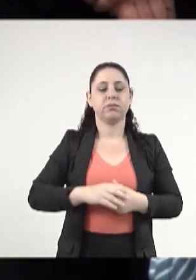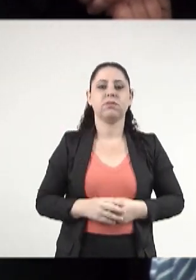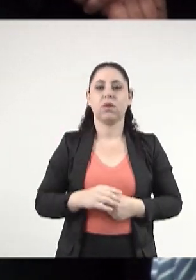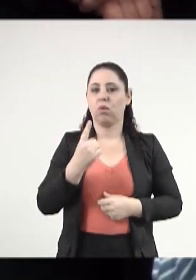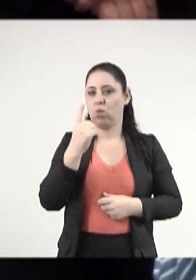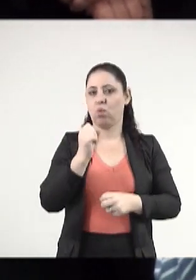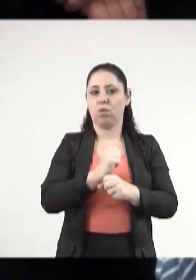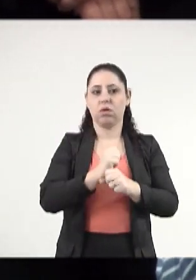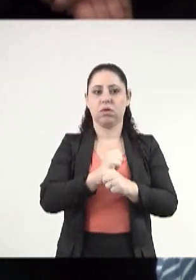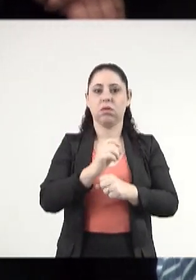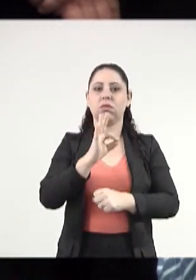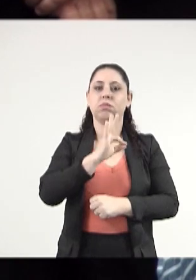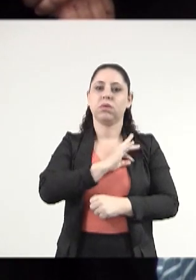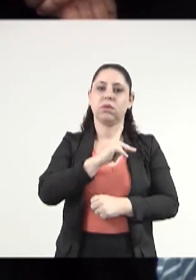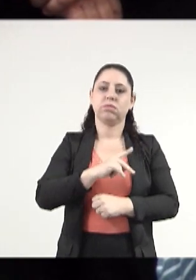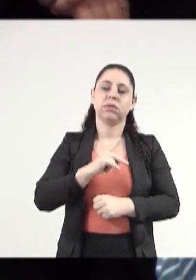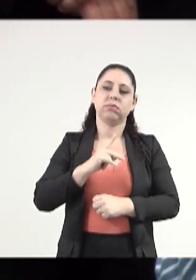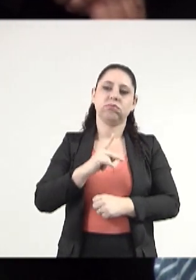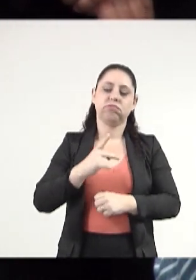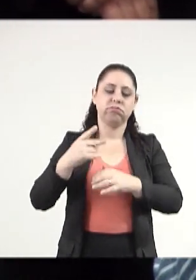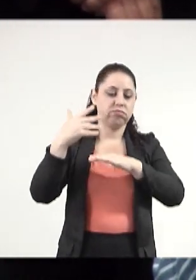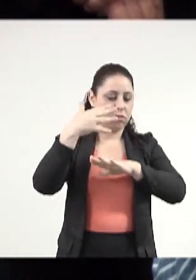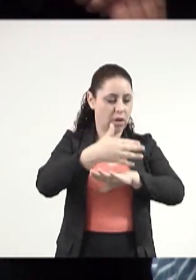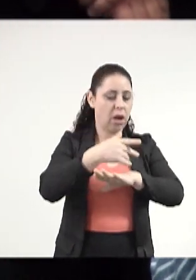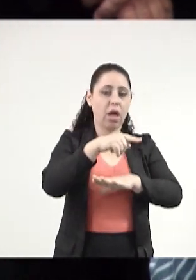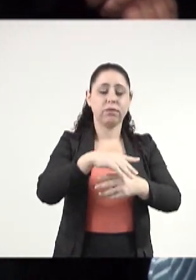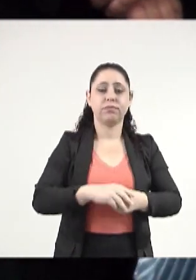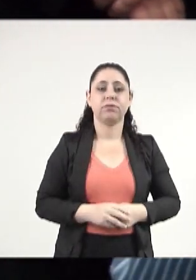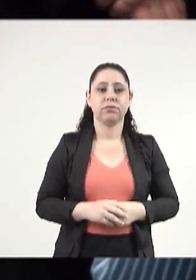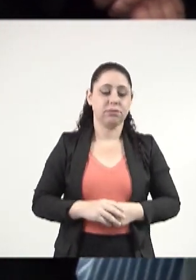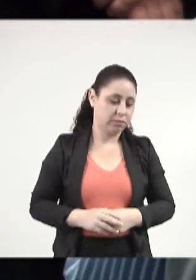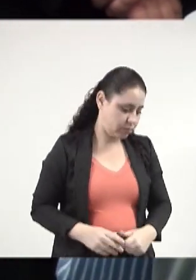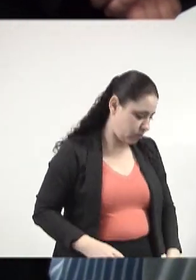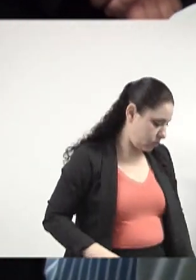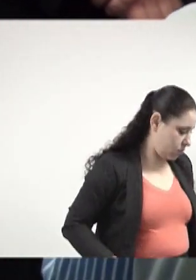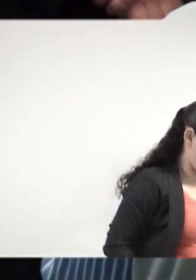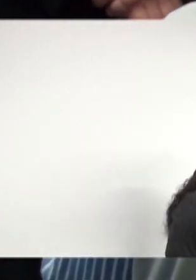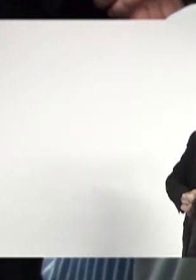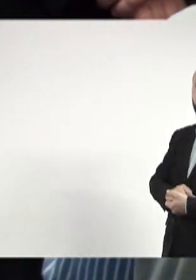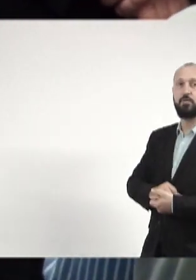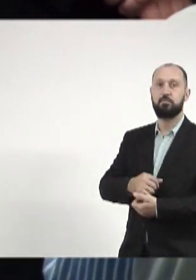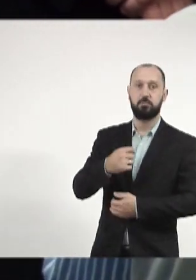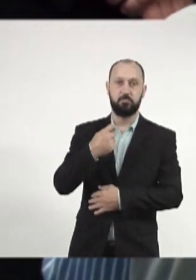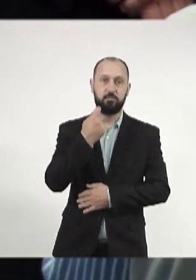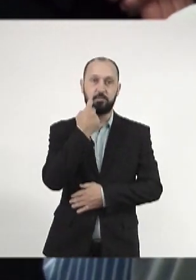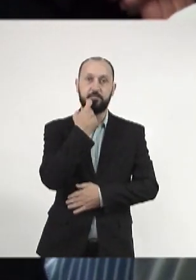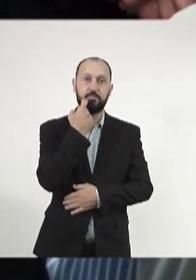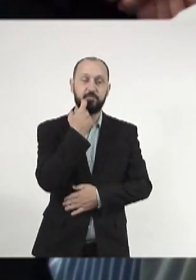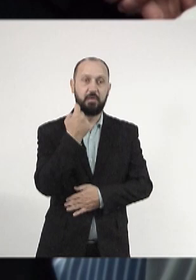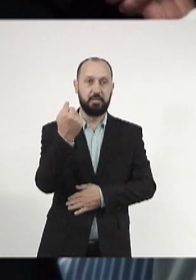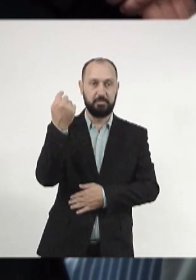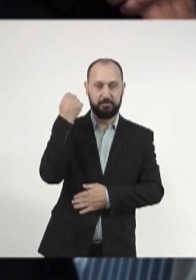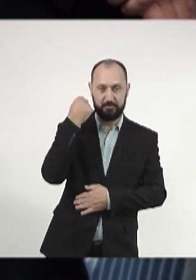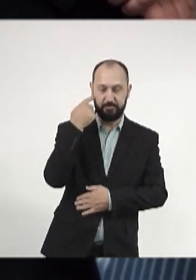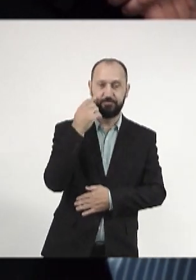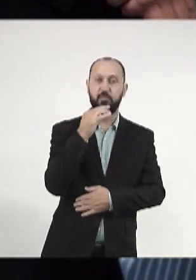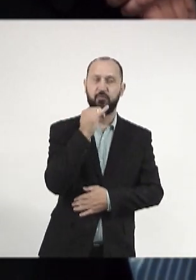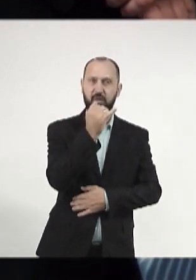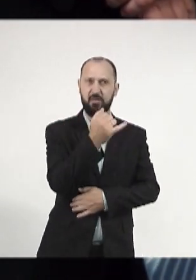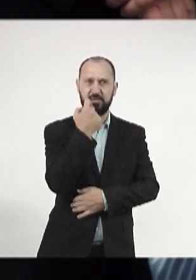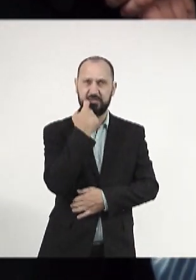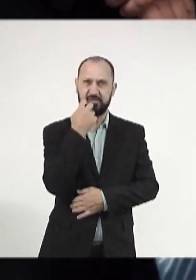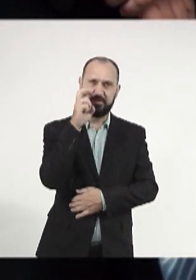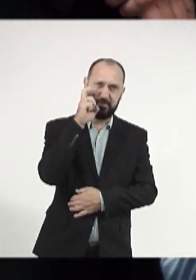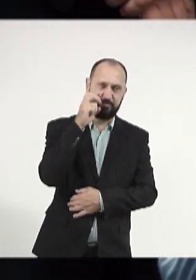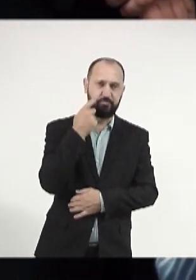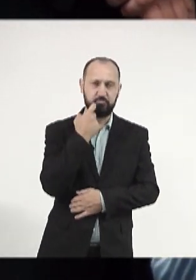1 ano a Polícia Militar está nessa área, há 1 ano. E na sexta-feira, como eu falei aqui para o senhor, ou quinta ou